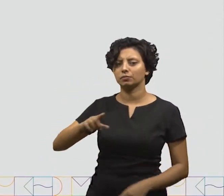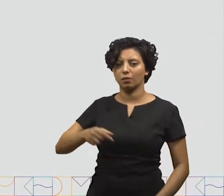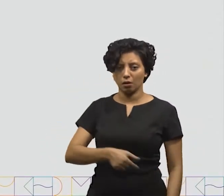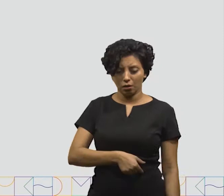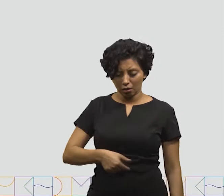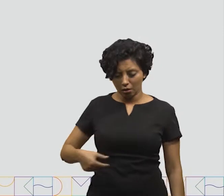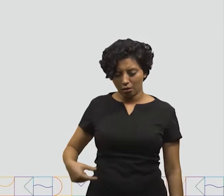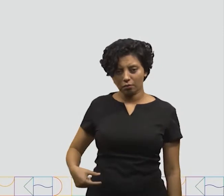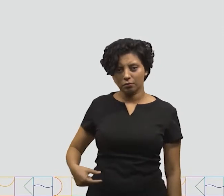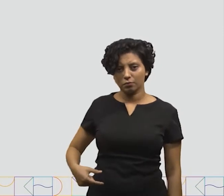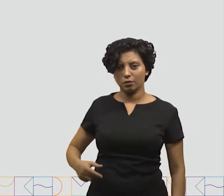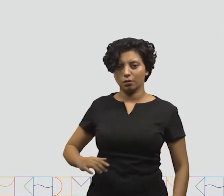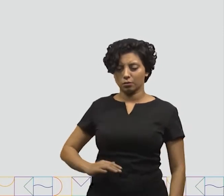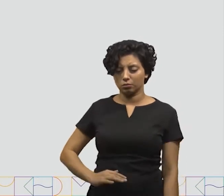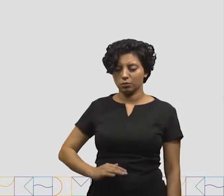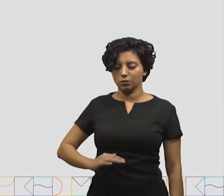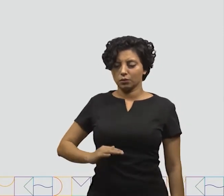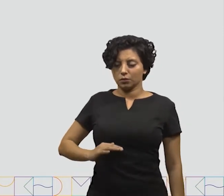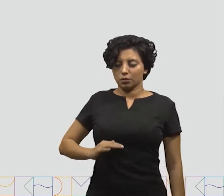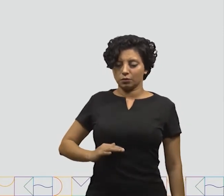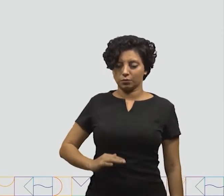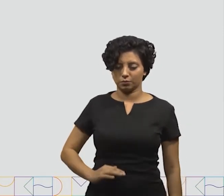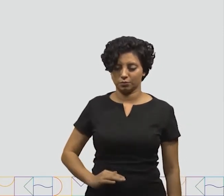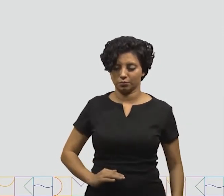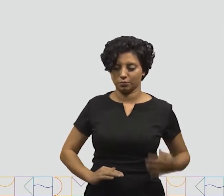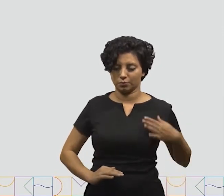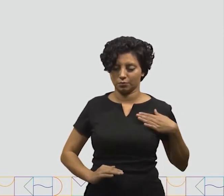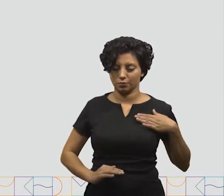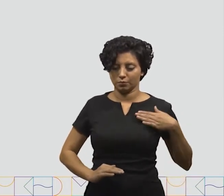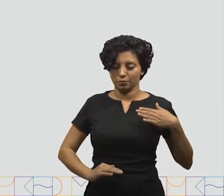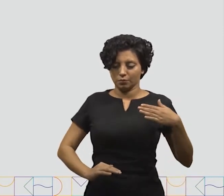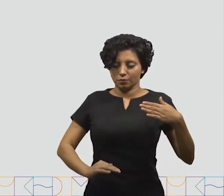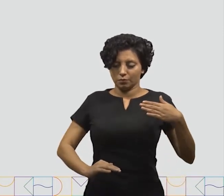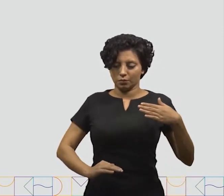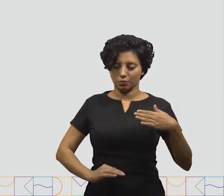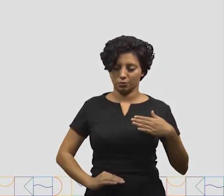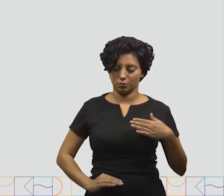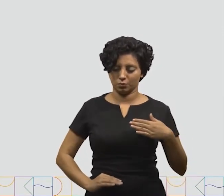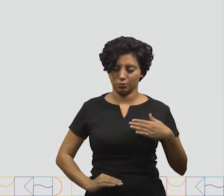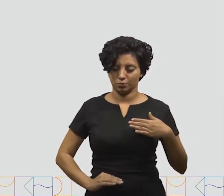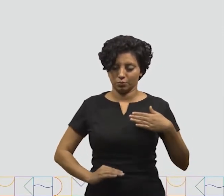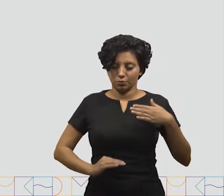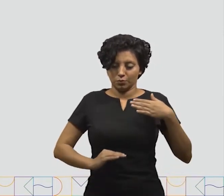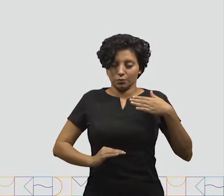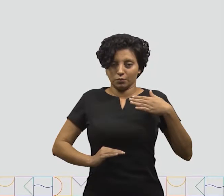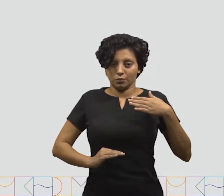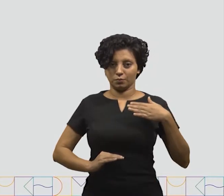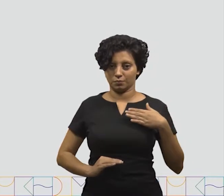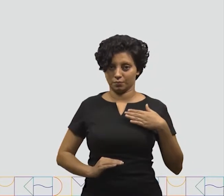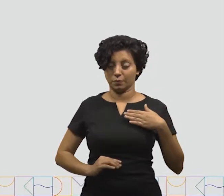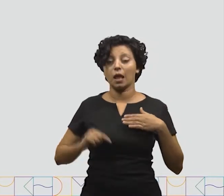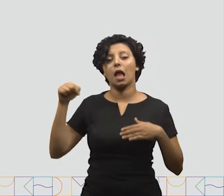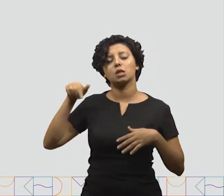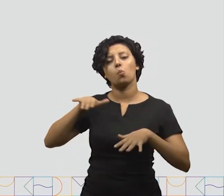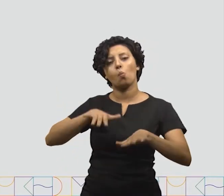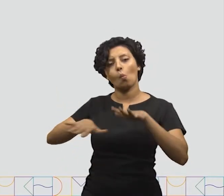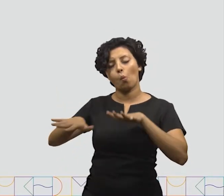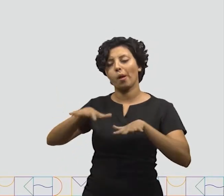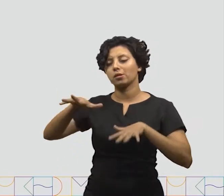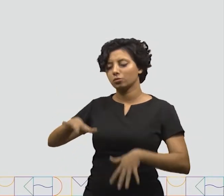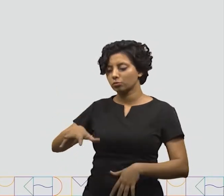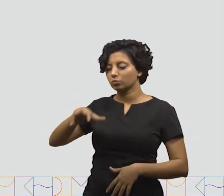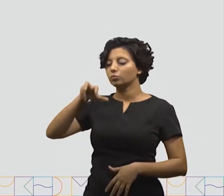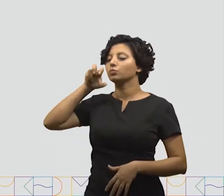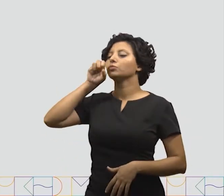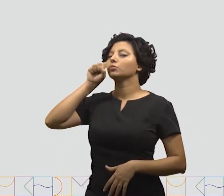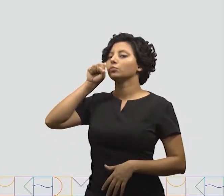se contraindo, fazendo o volume da caixa torácica aumentar. Esse movimento que faz o ar entrar é